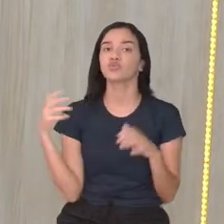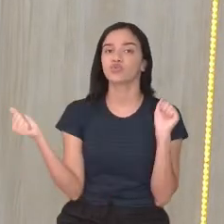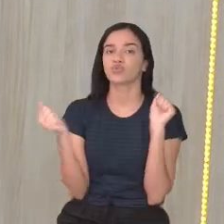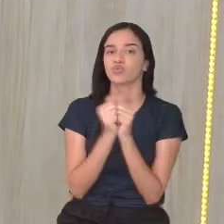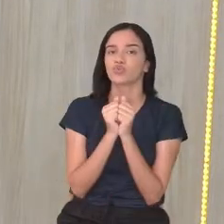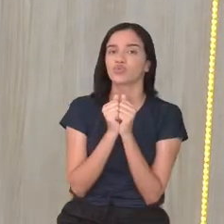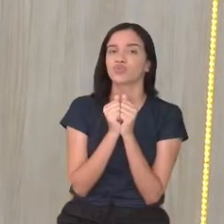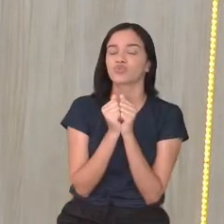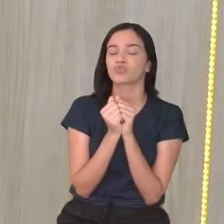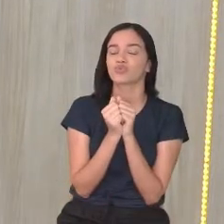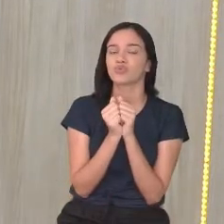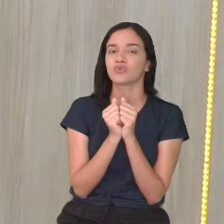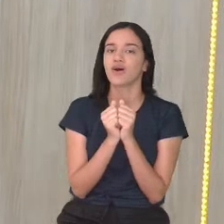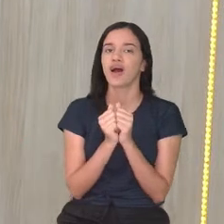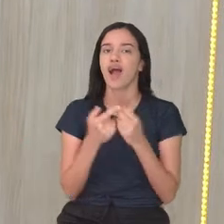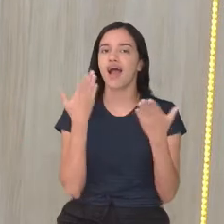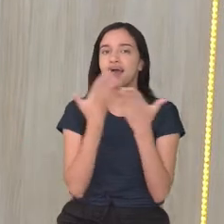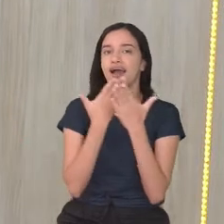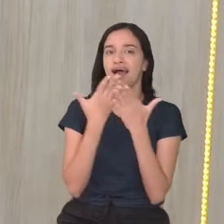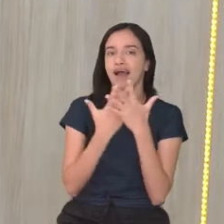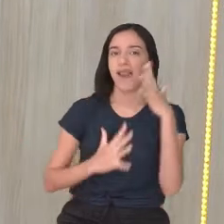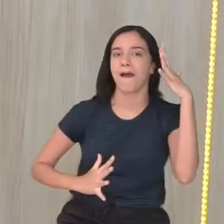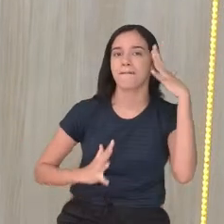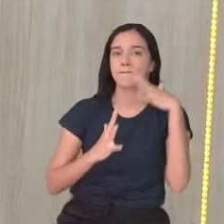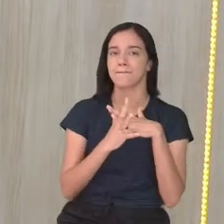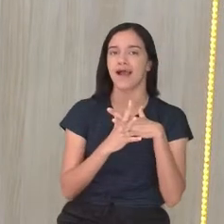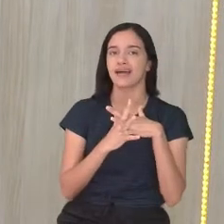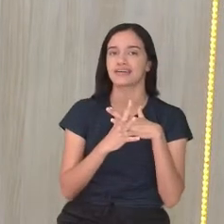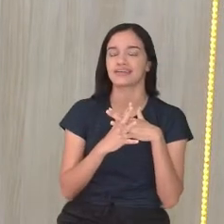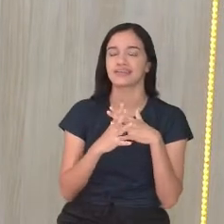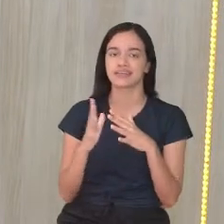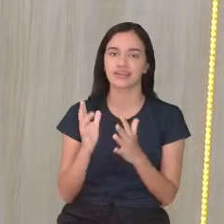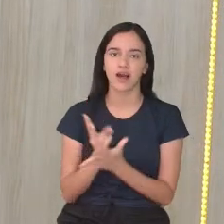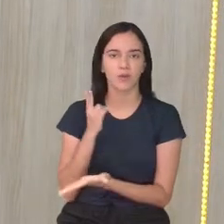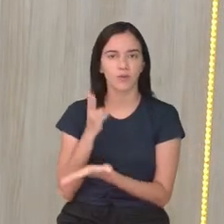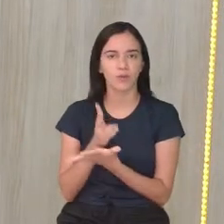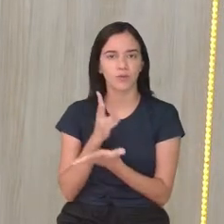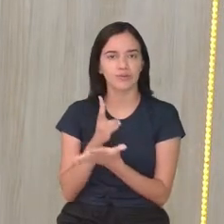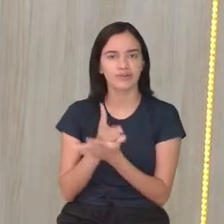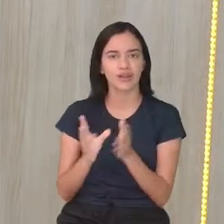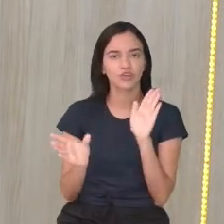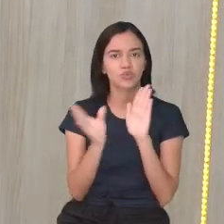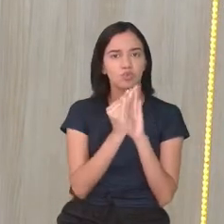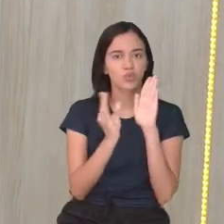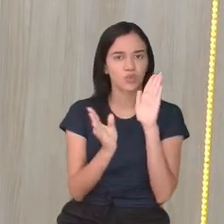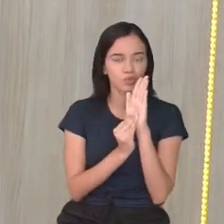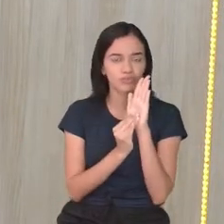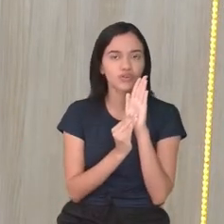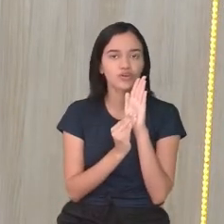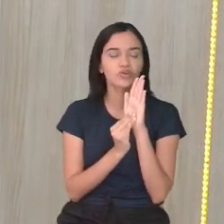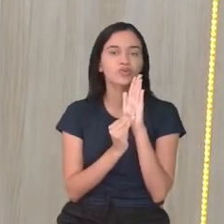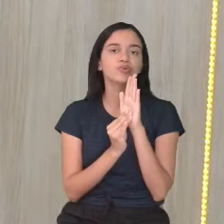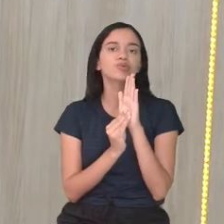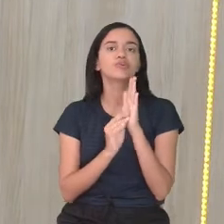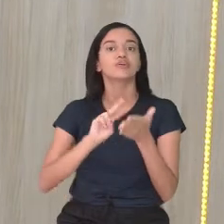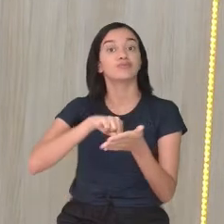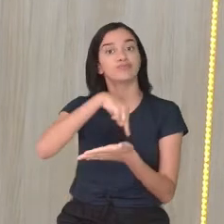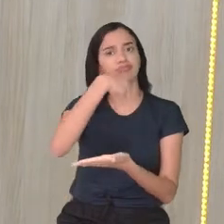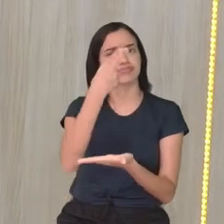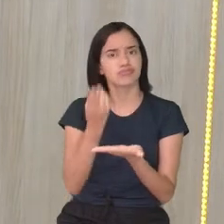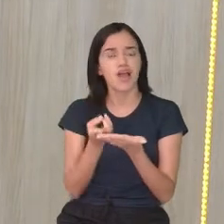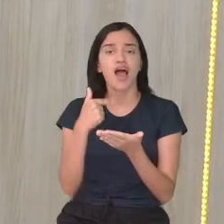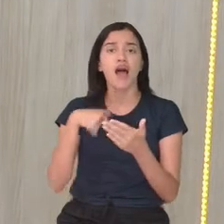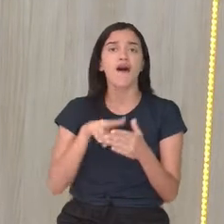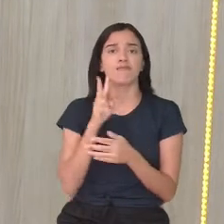para fazer aí essa aula massa com a continuidade do conteúdo de ginástica, né? Então vocês vão poder aí